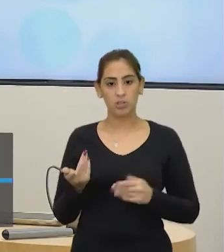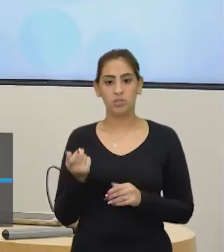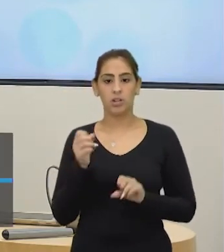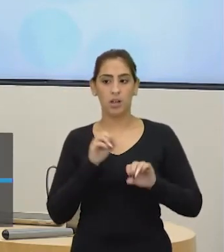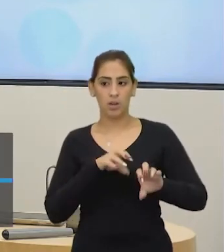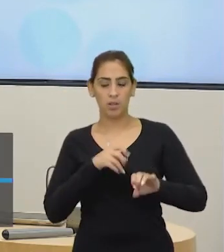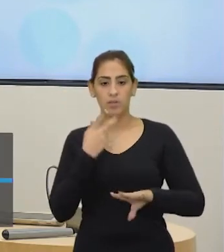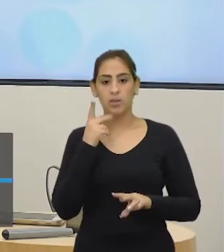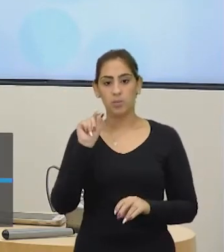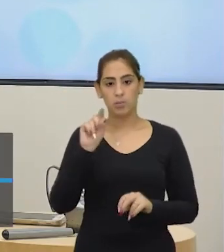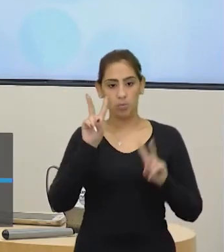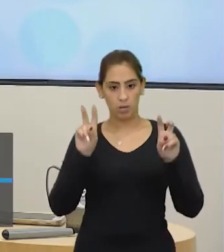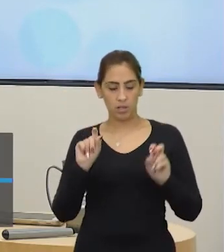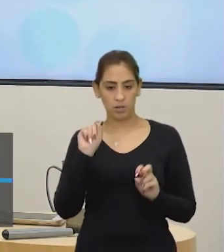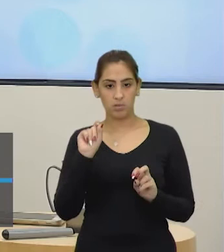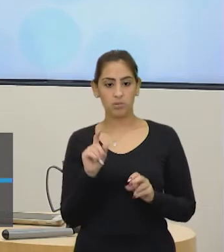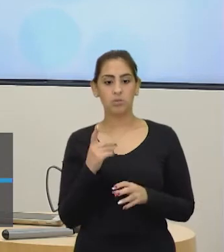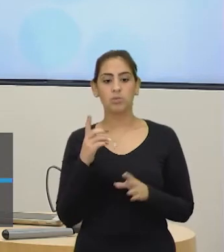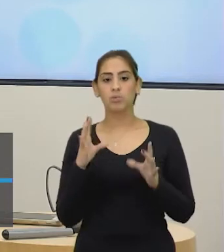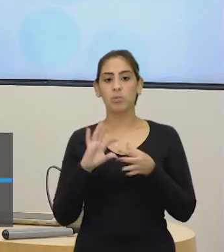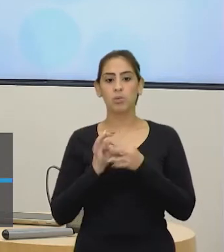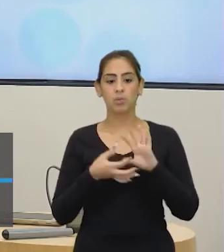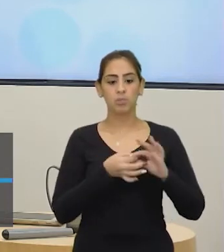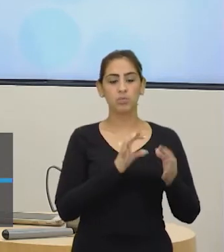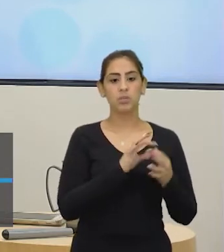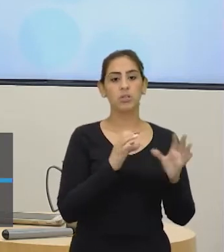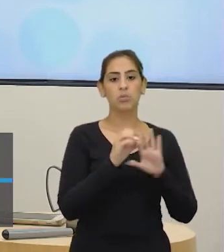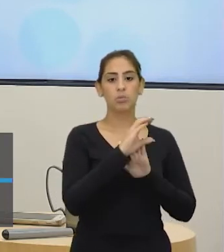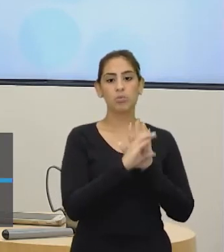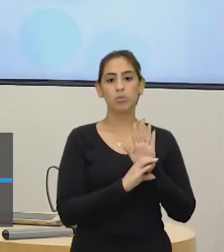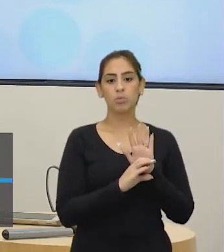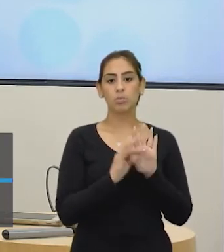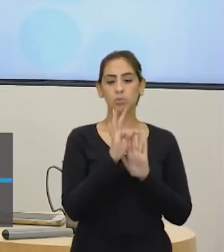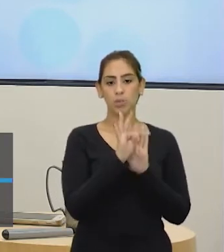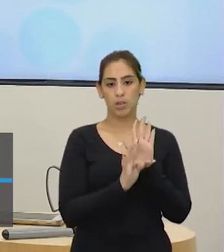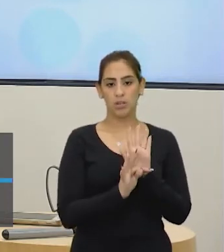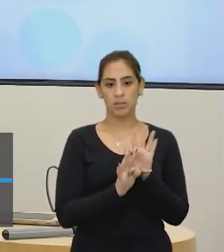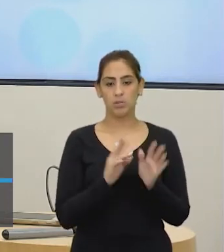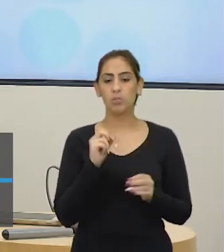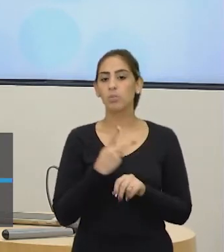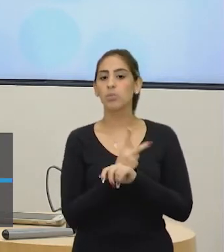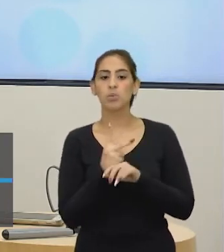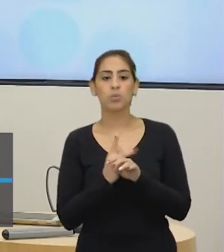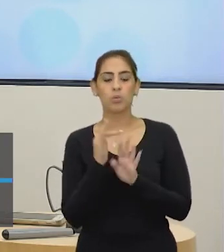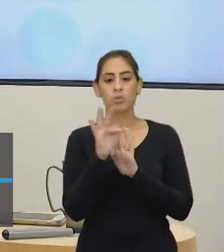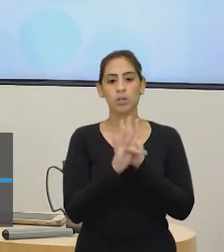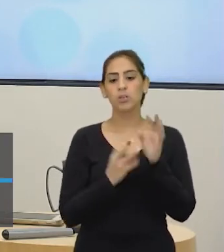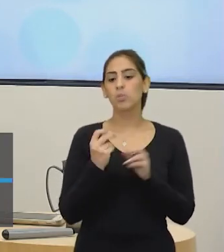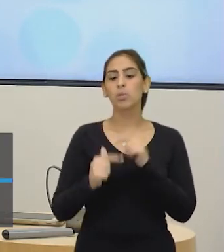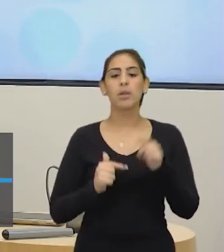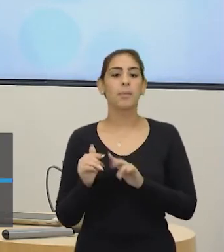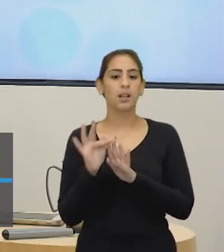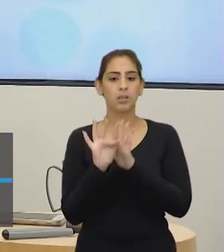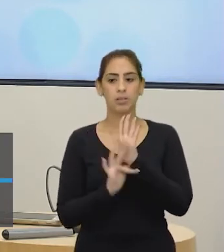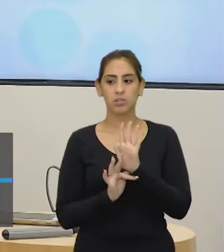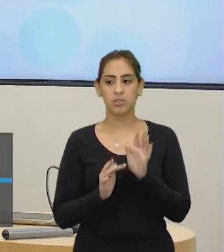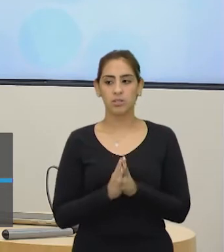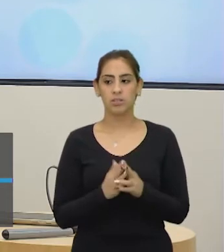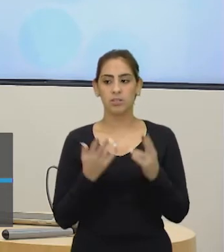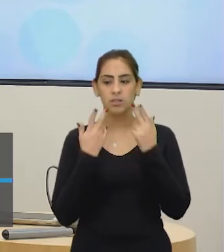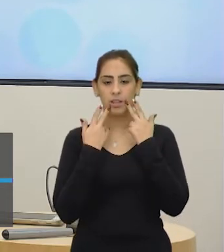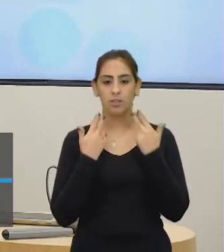pouquinho sobre a composição do texto, né? A análise linguística, né? Como que a gente estrutura esse texto, como que a gente trabalha a escolha das palavras,